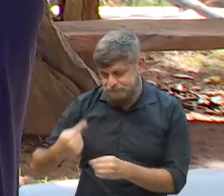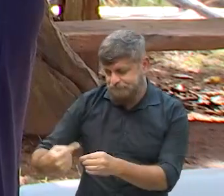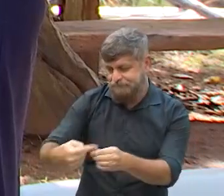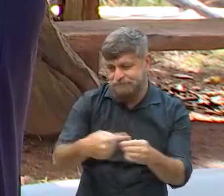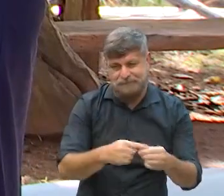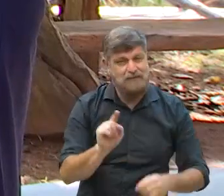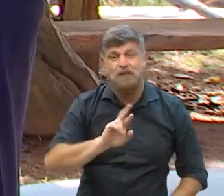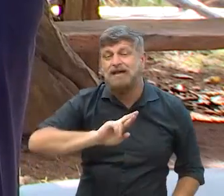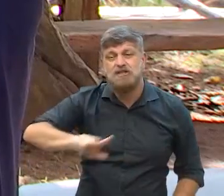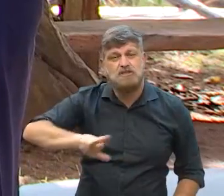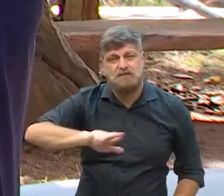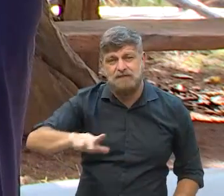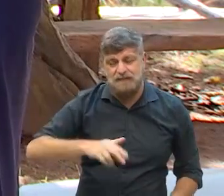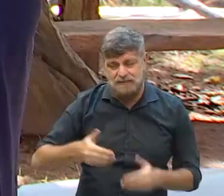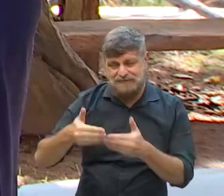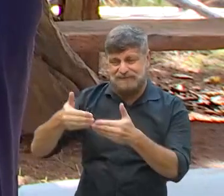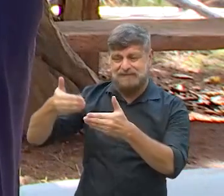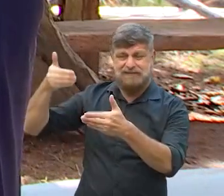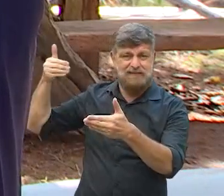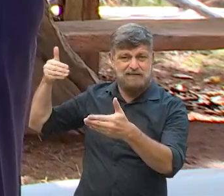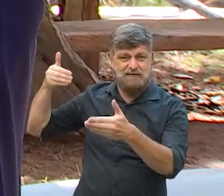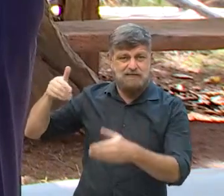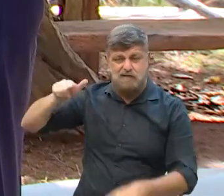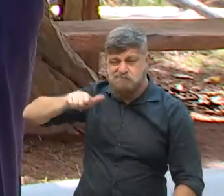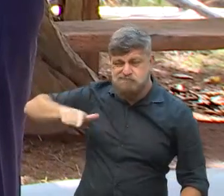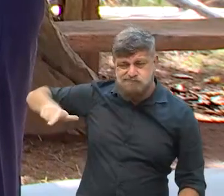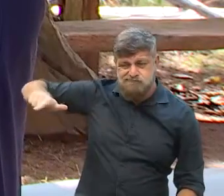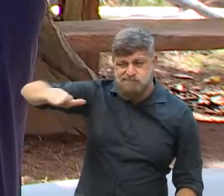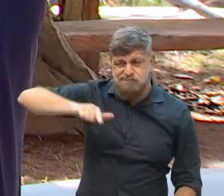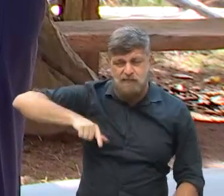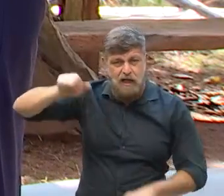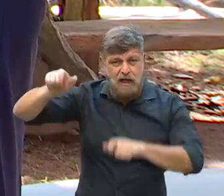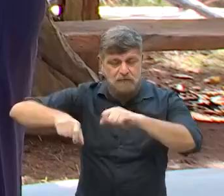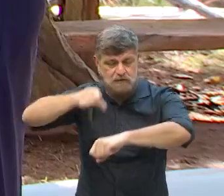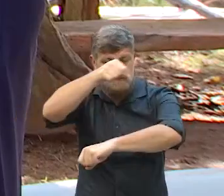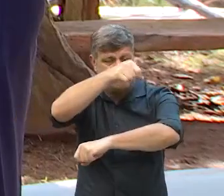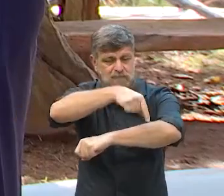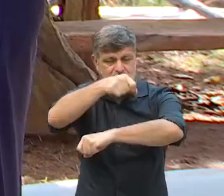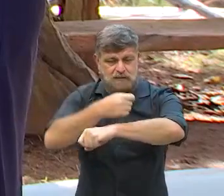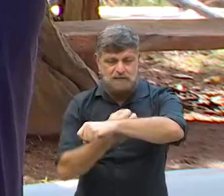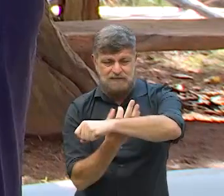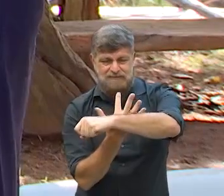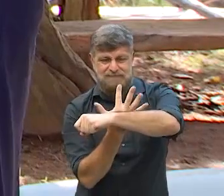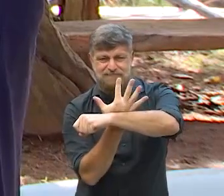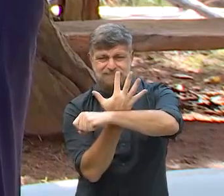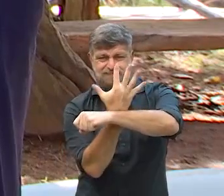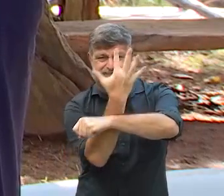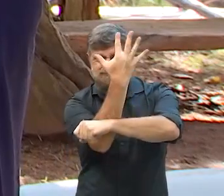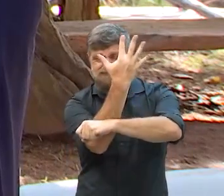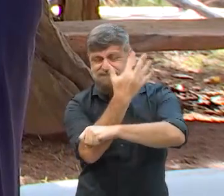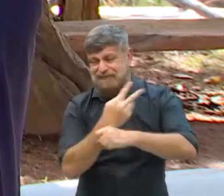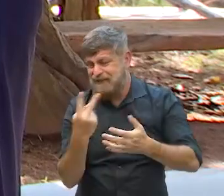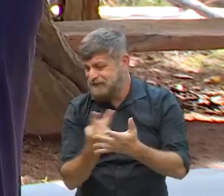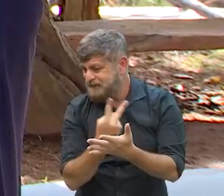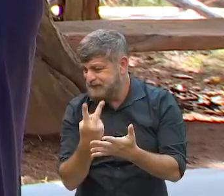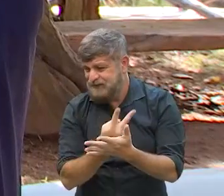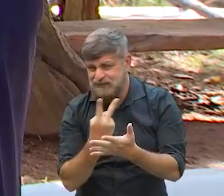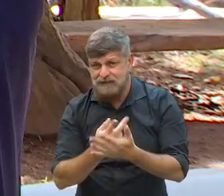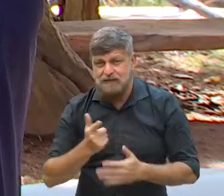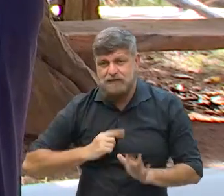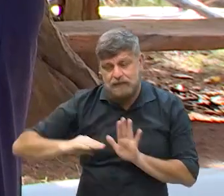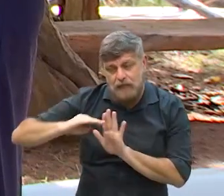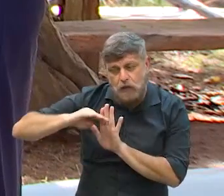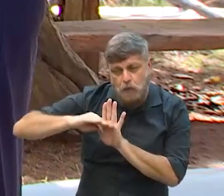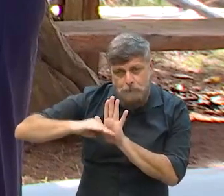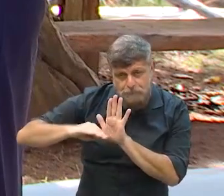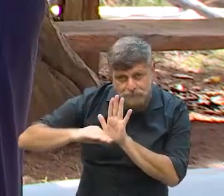outros municípios que em décadas passadas as pessoas plantaram árvores inadequadas. Existe o plano